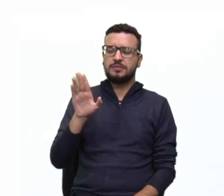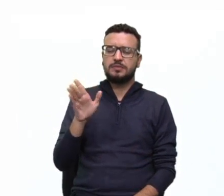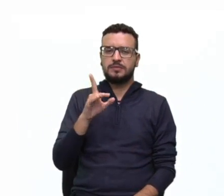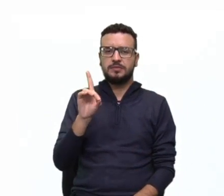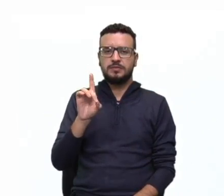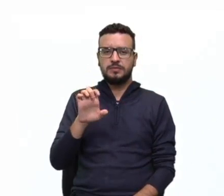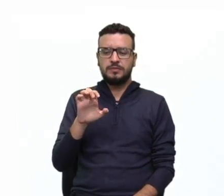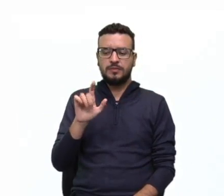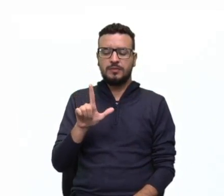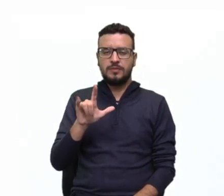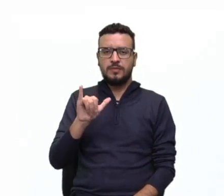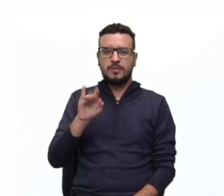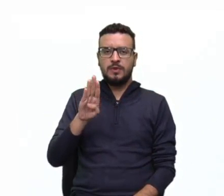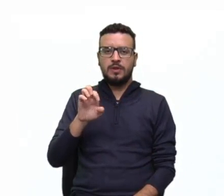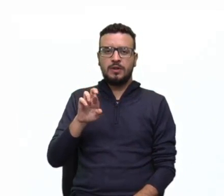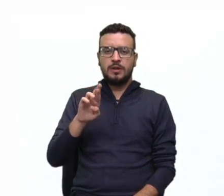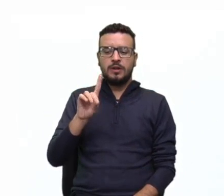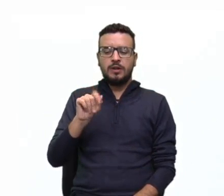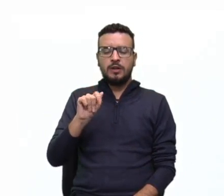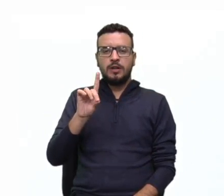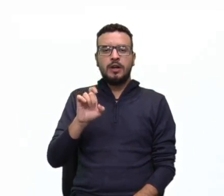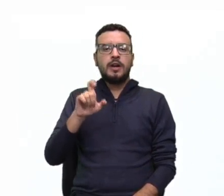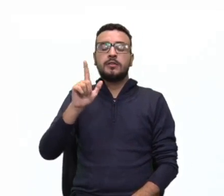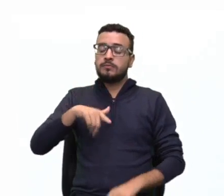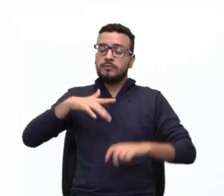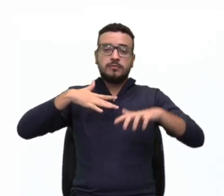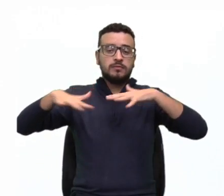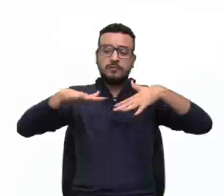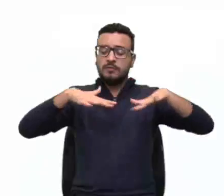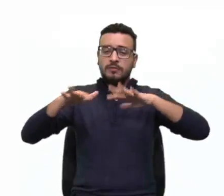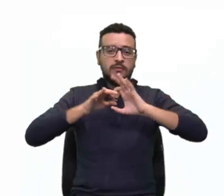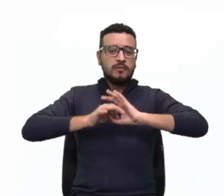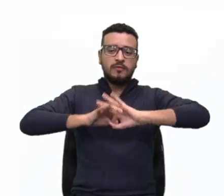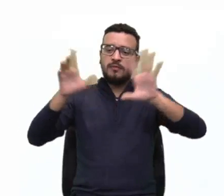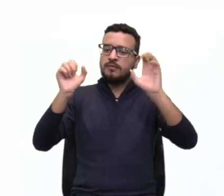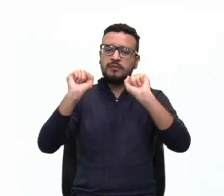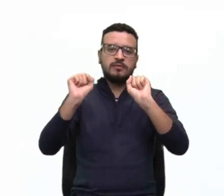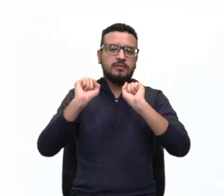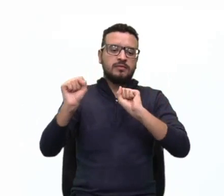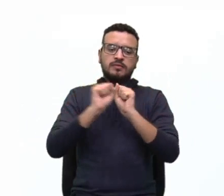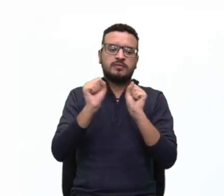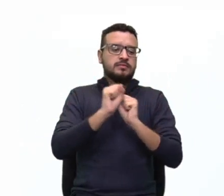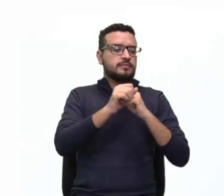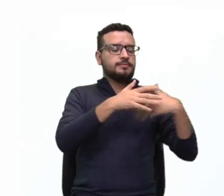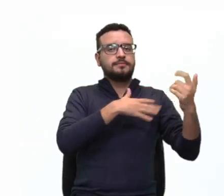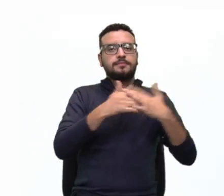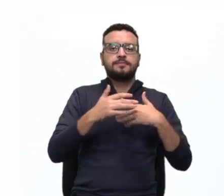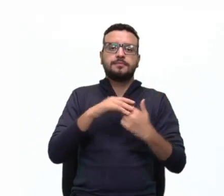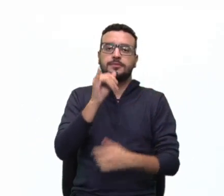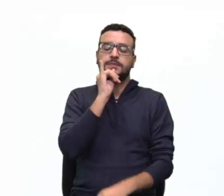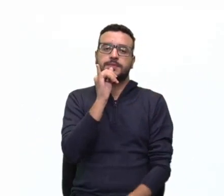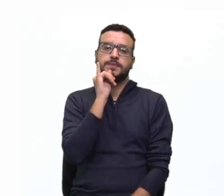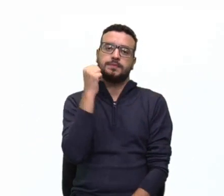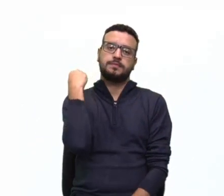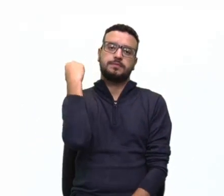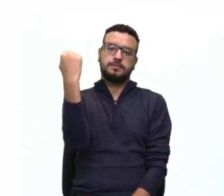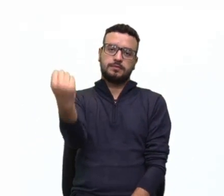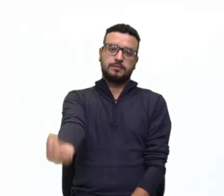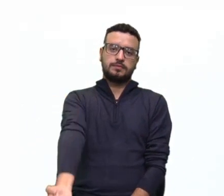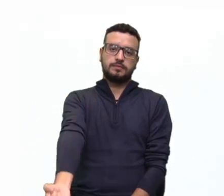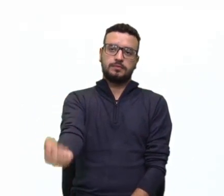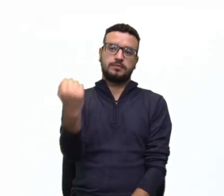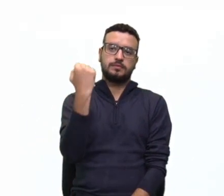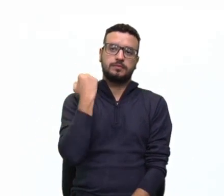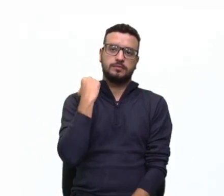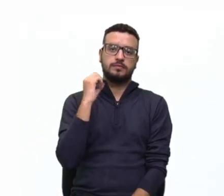diferentes possibilidades de movimento. Então, se eu faço uma flexão, extensão e abdução e